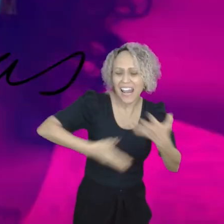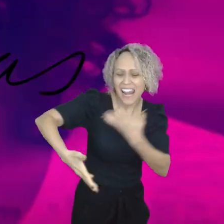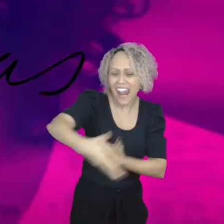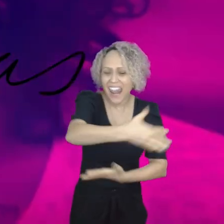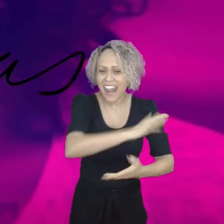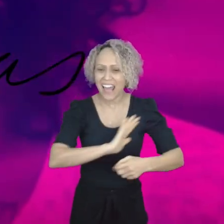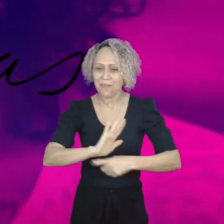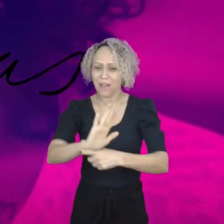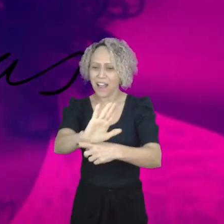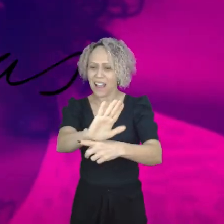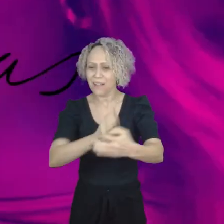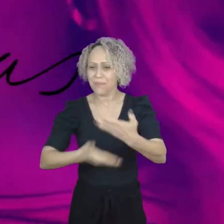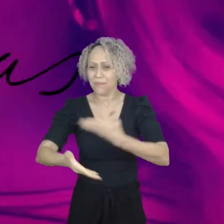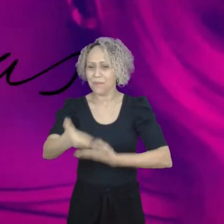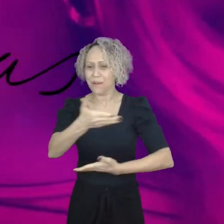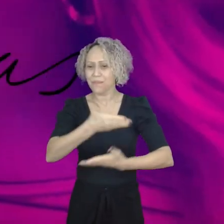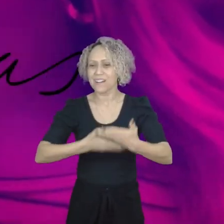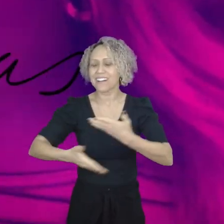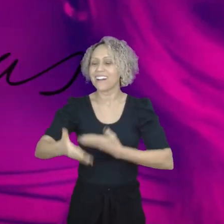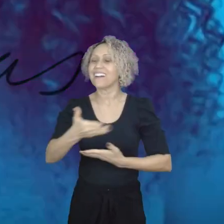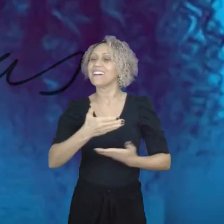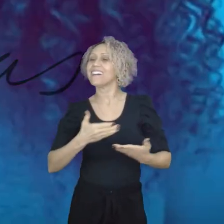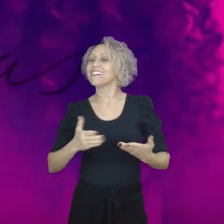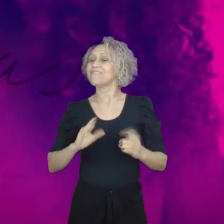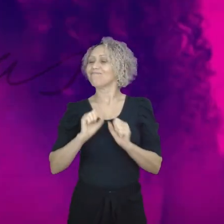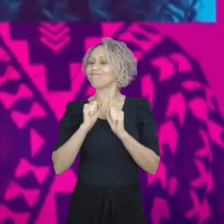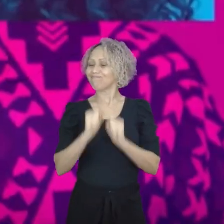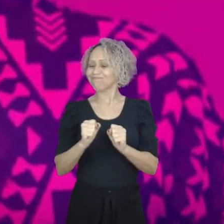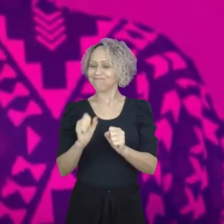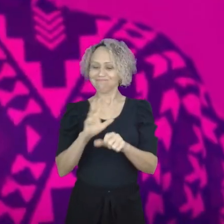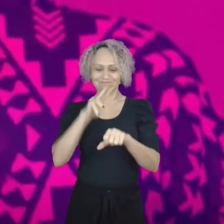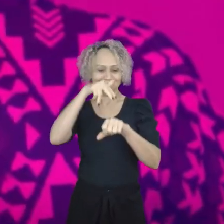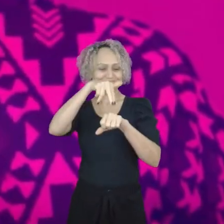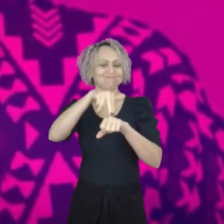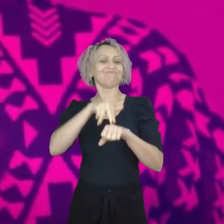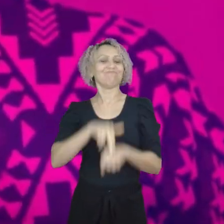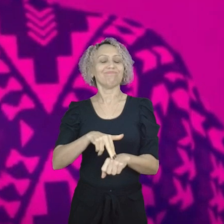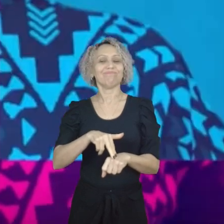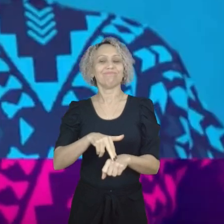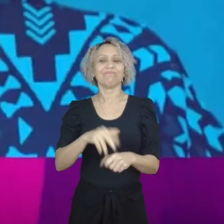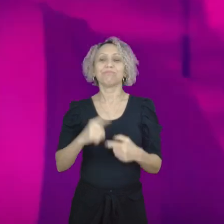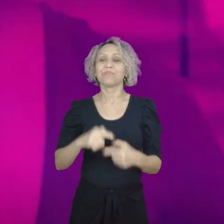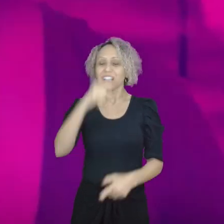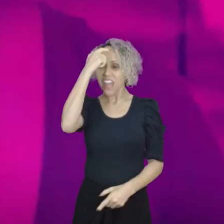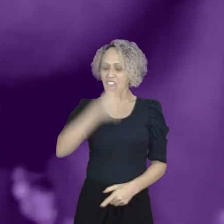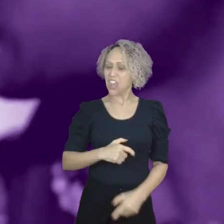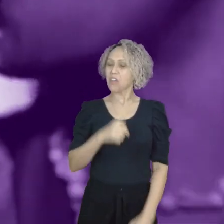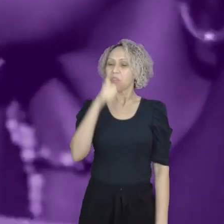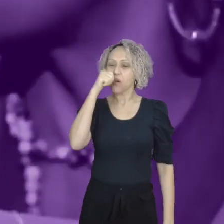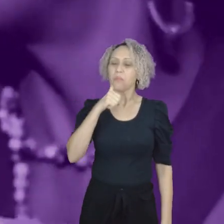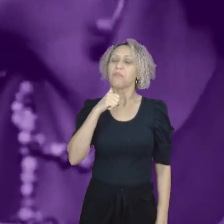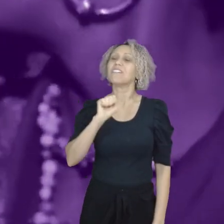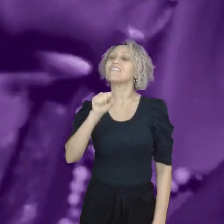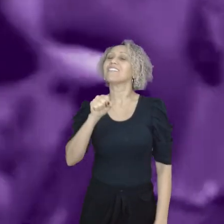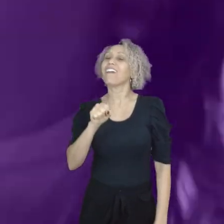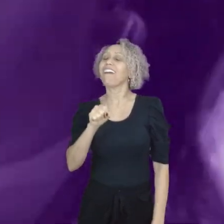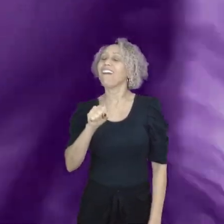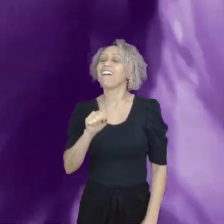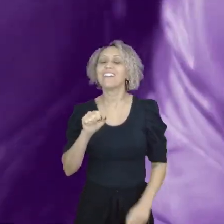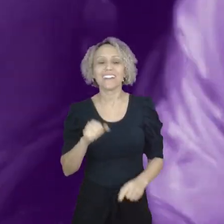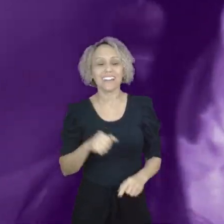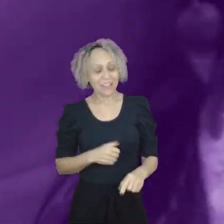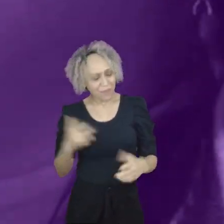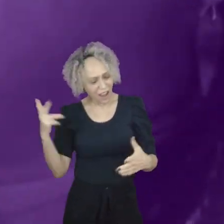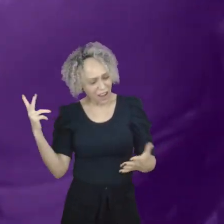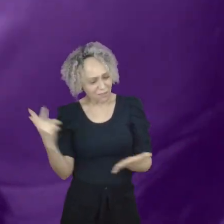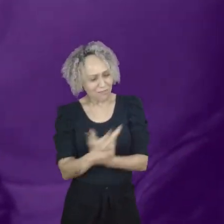poder. Porque eu sou mulher pra